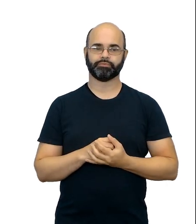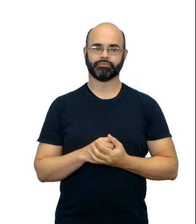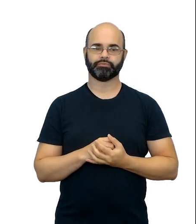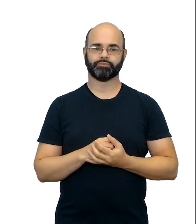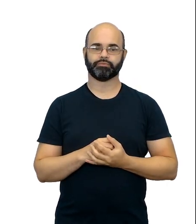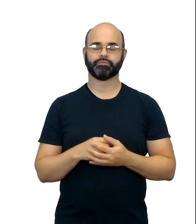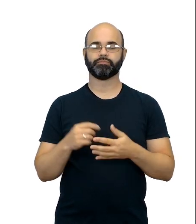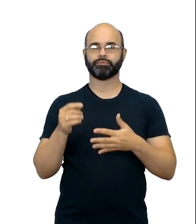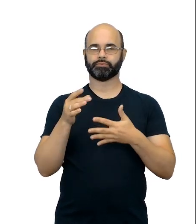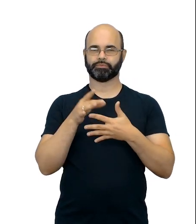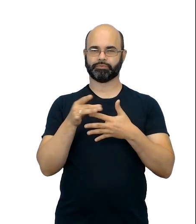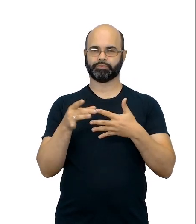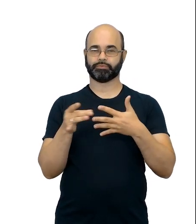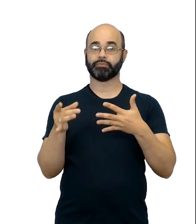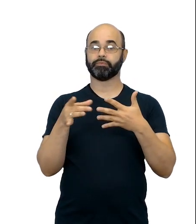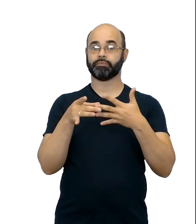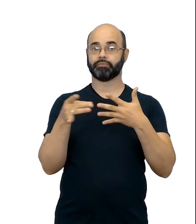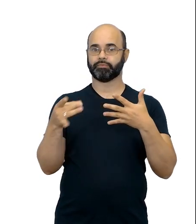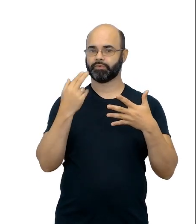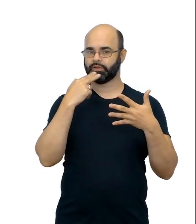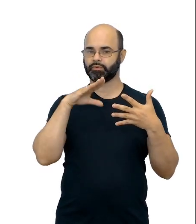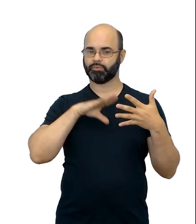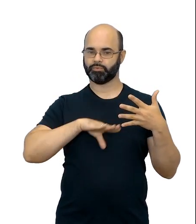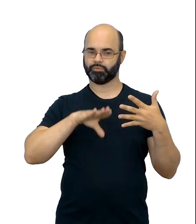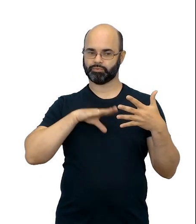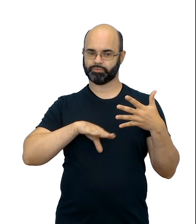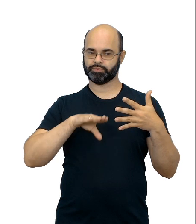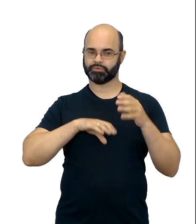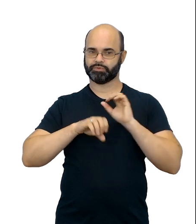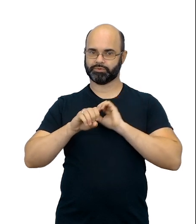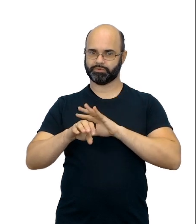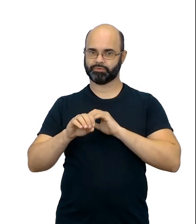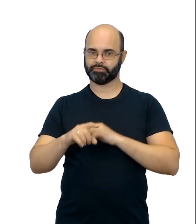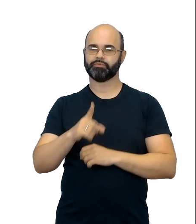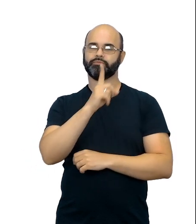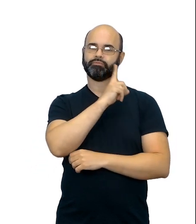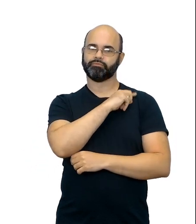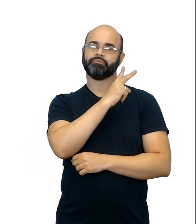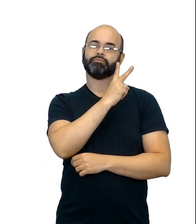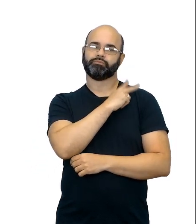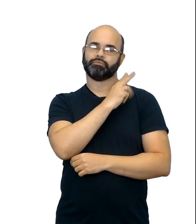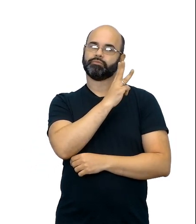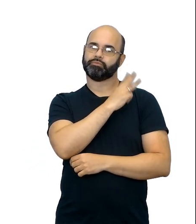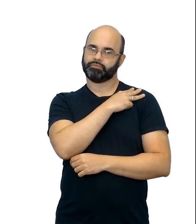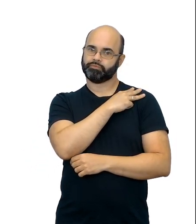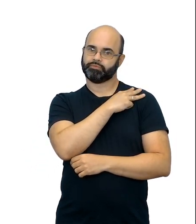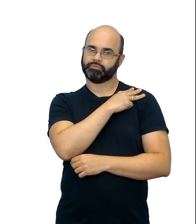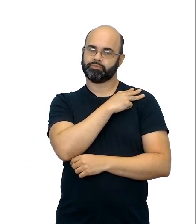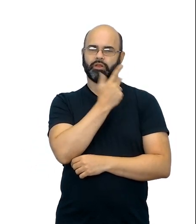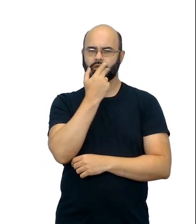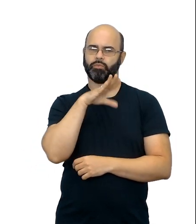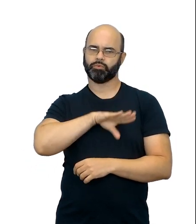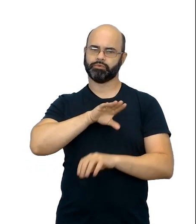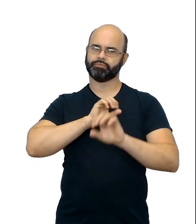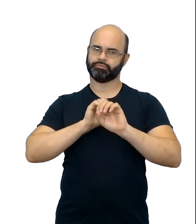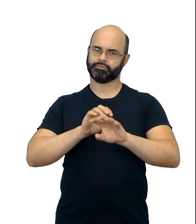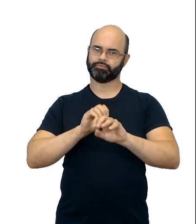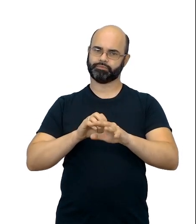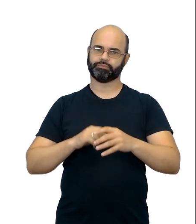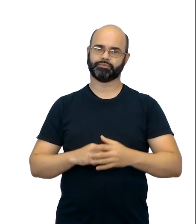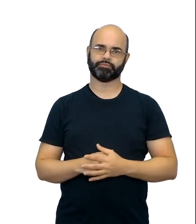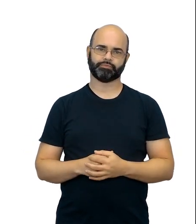portuguesa e o ensino de gêneros, né, é oferecido nas 3 séries do ensino médio. As habilidades devem